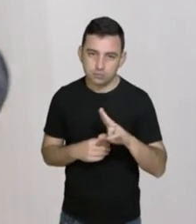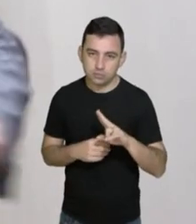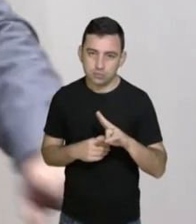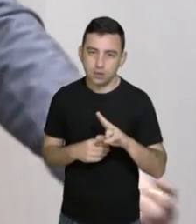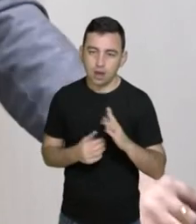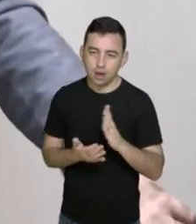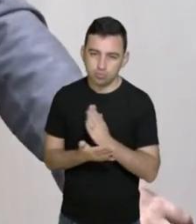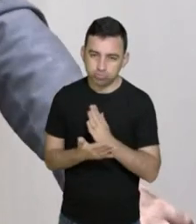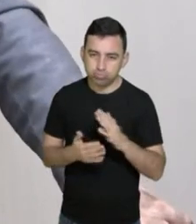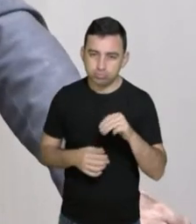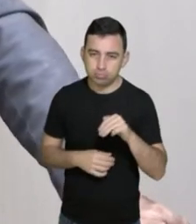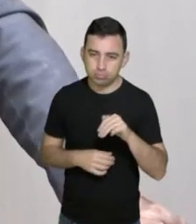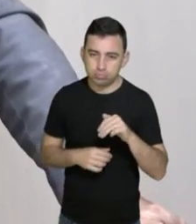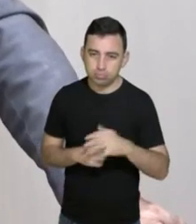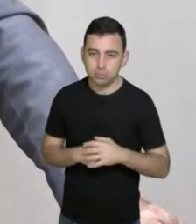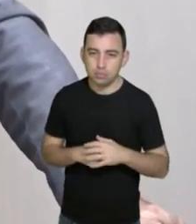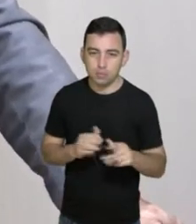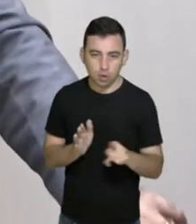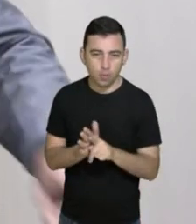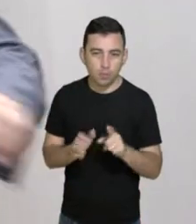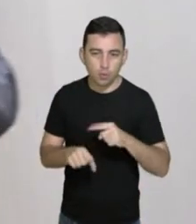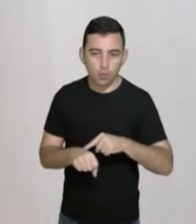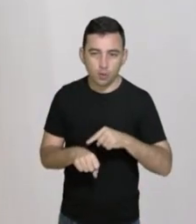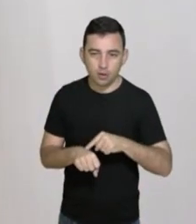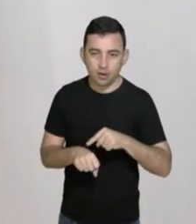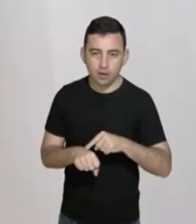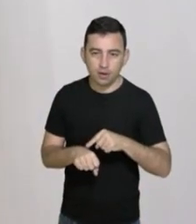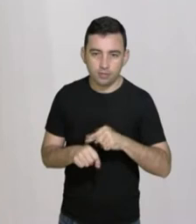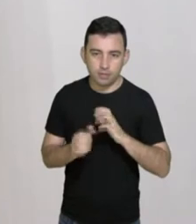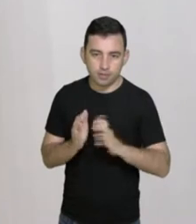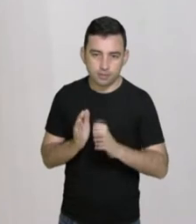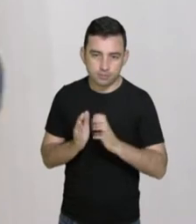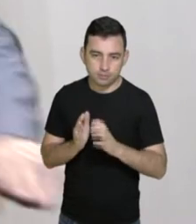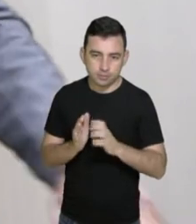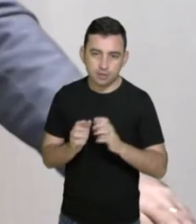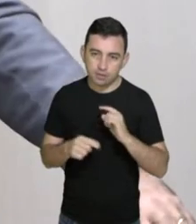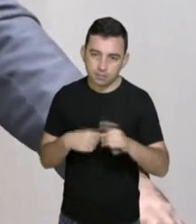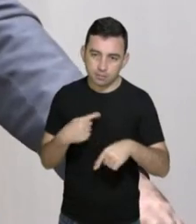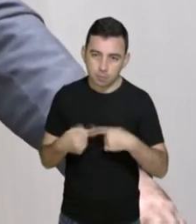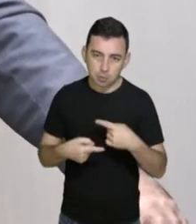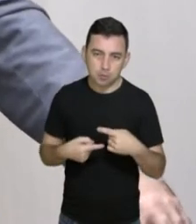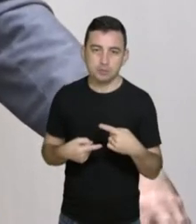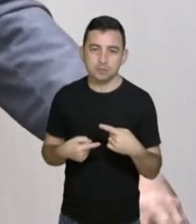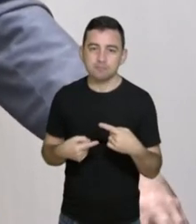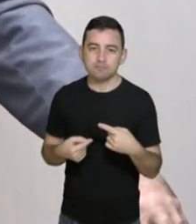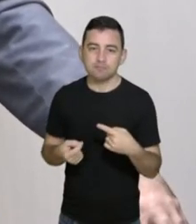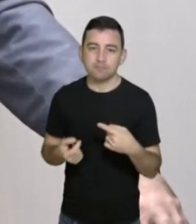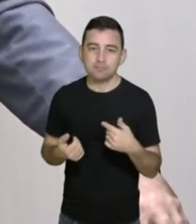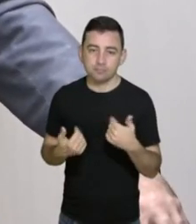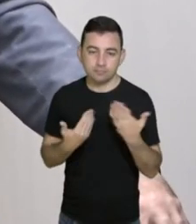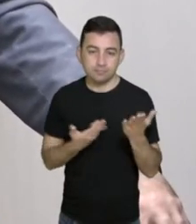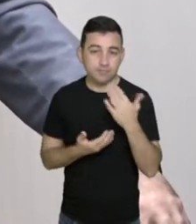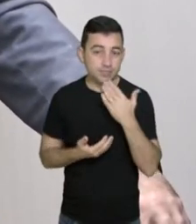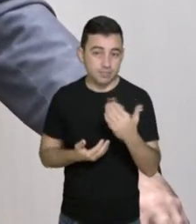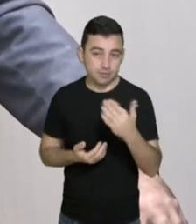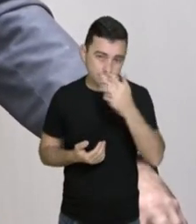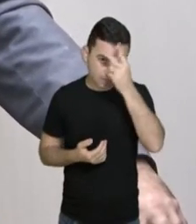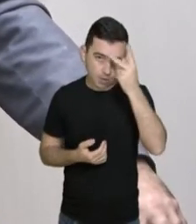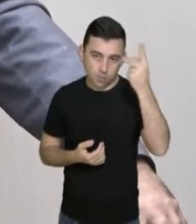alguns minutos do horário do partido e depois eu, a pedido da deputada